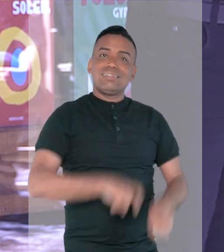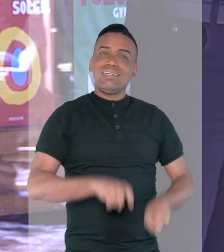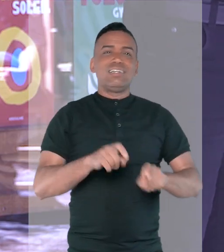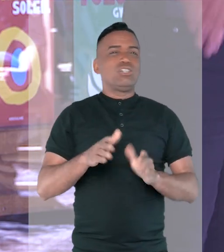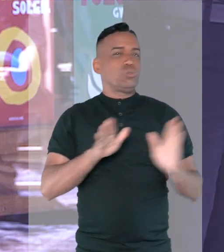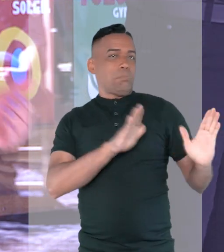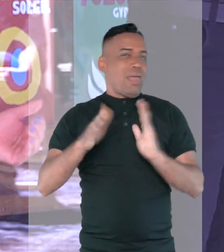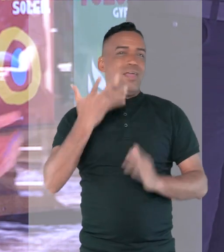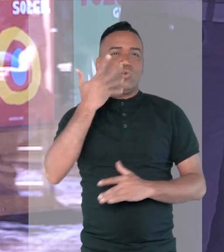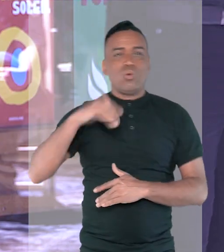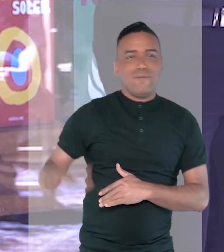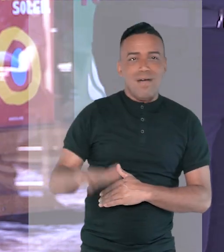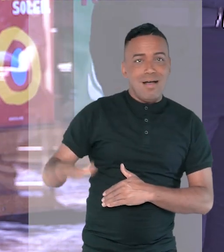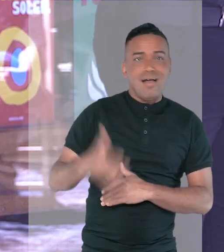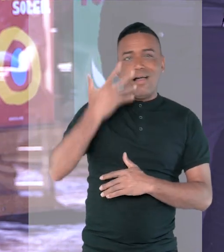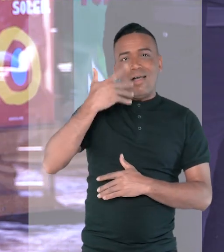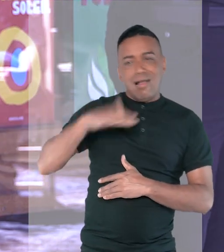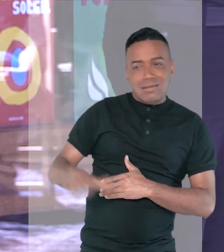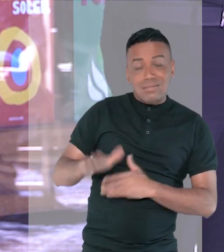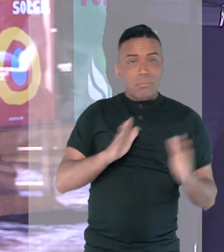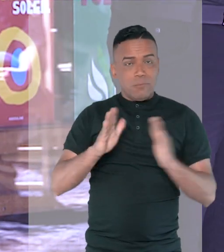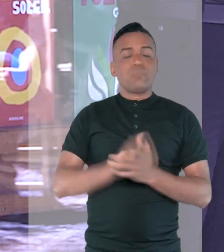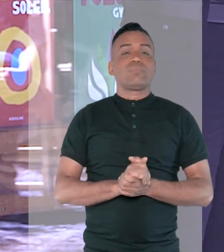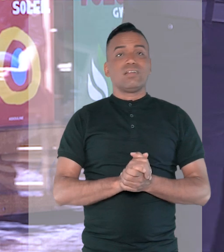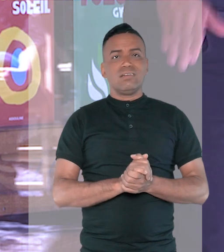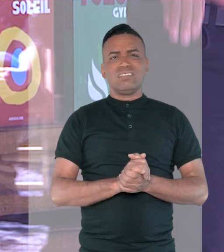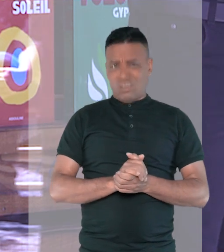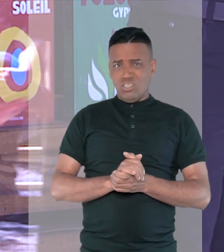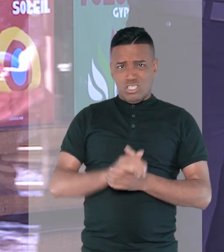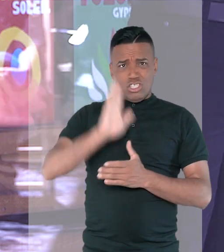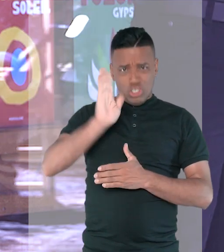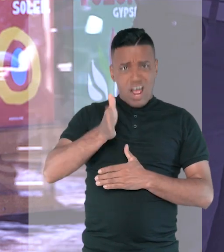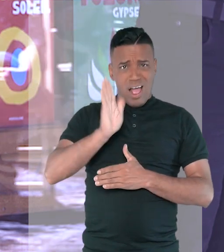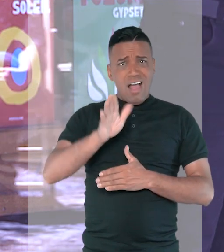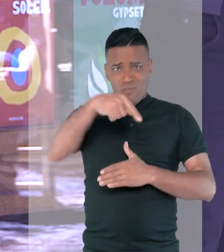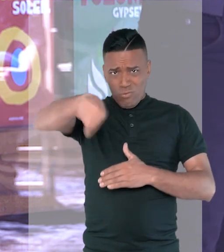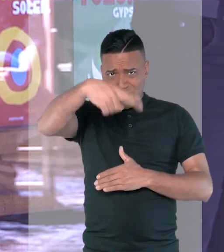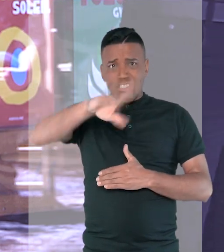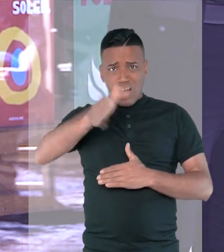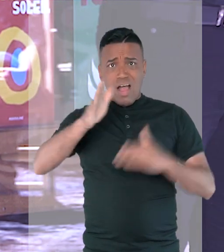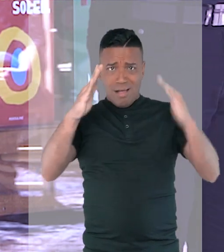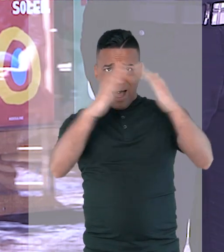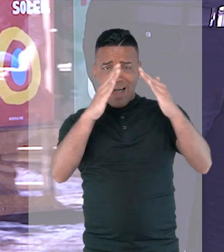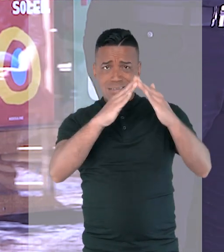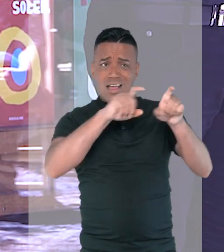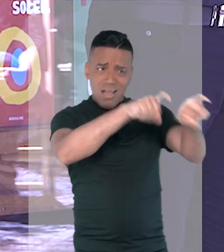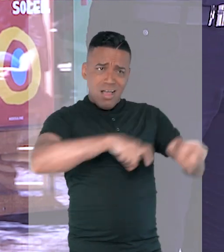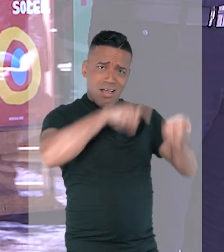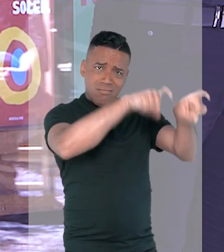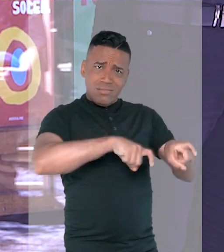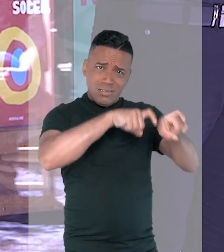grande parte da minha infância, e neste crescimento, a morte, eu não sei, alguém aqui já morou em roça, já morou